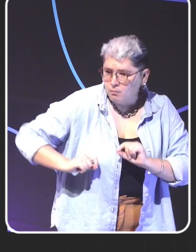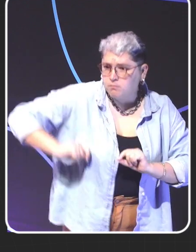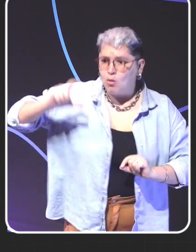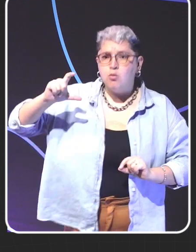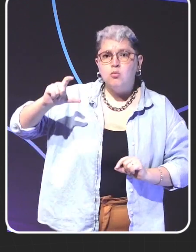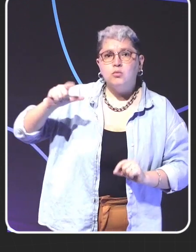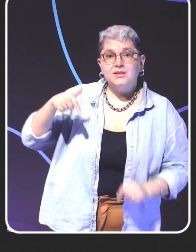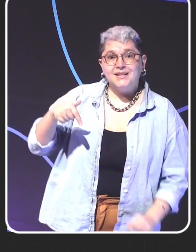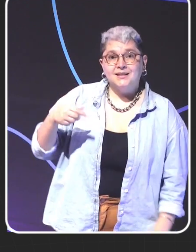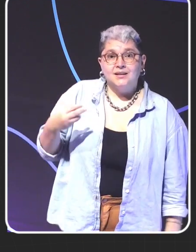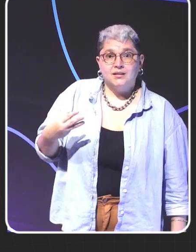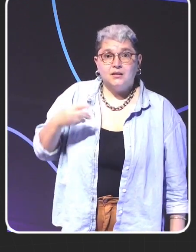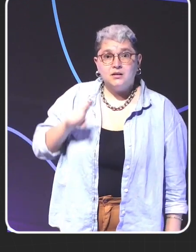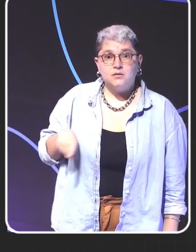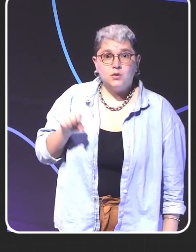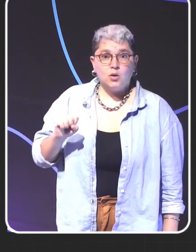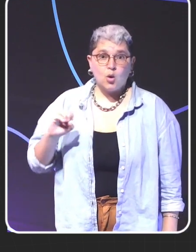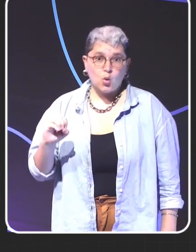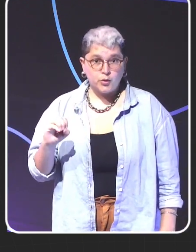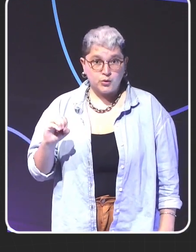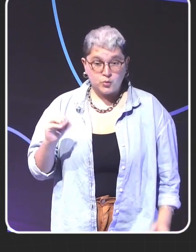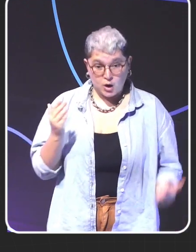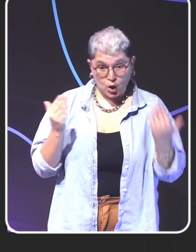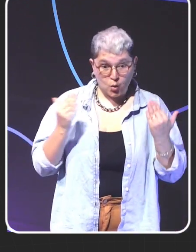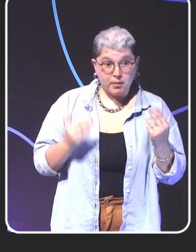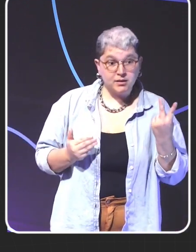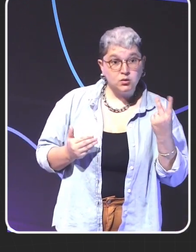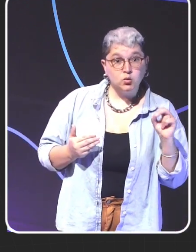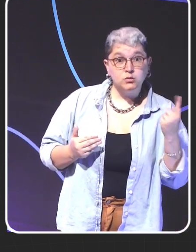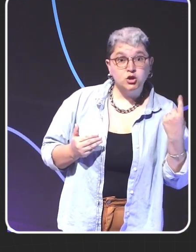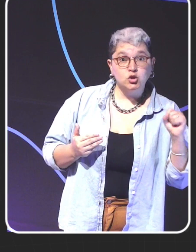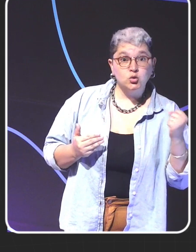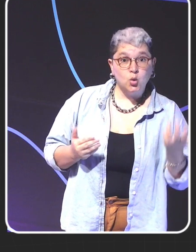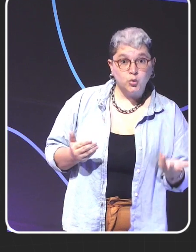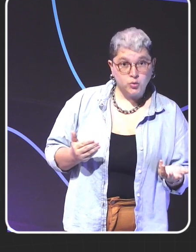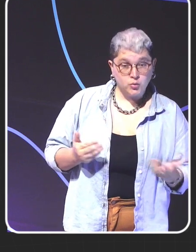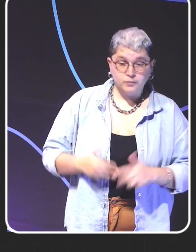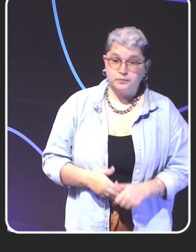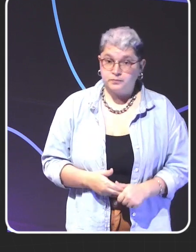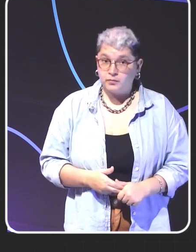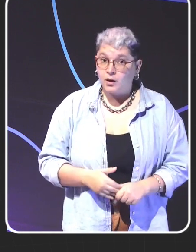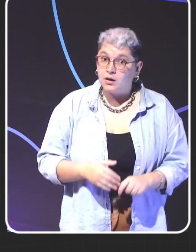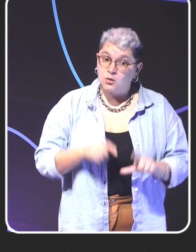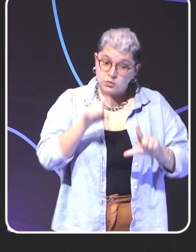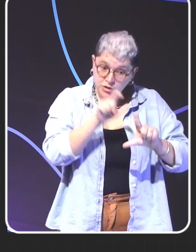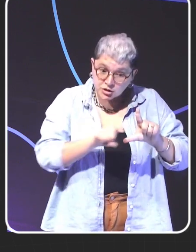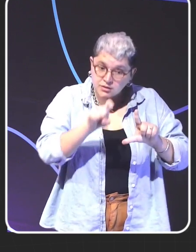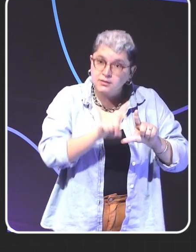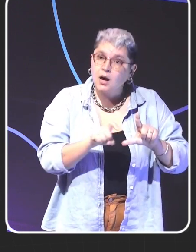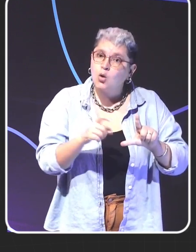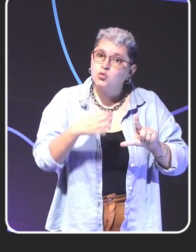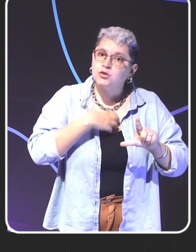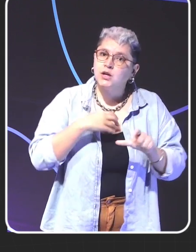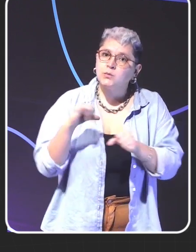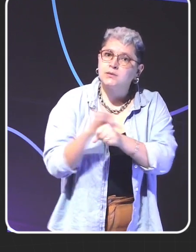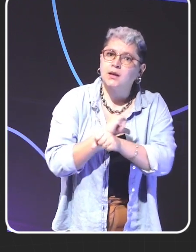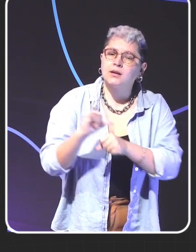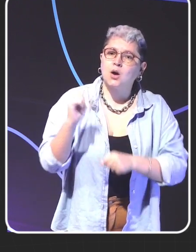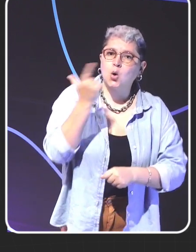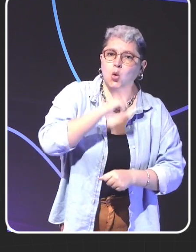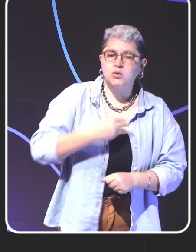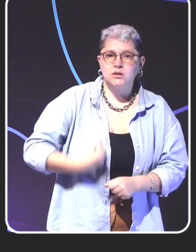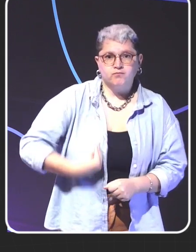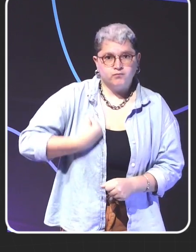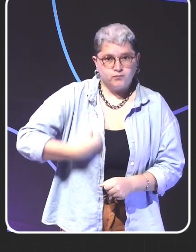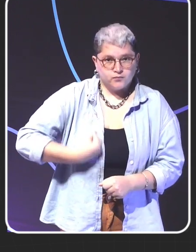73,88% em comparação com 2018, nesse período. Ir para o digital foi uma forma de sobrevivência. E